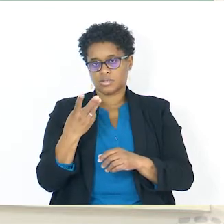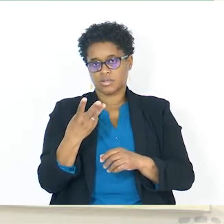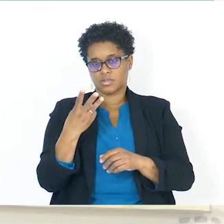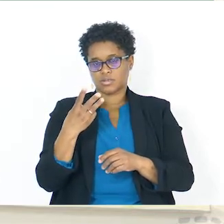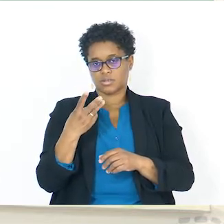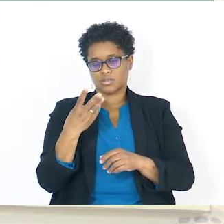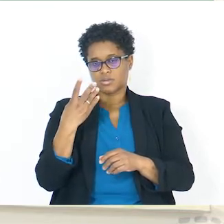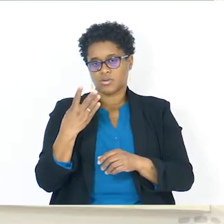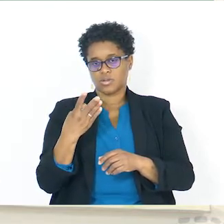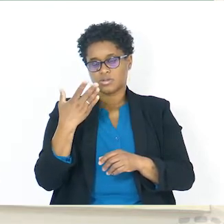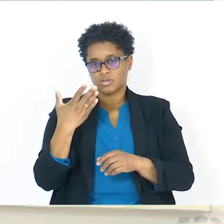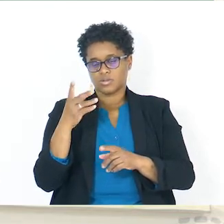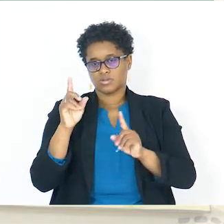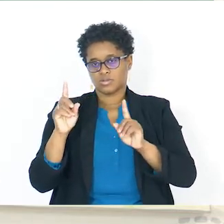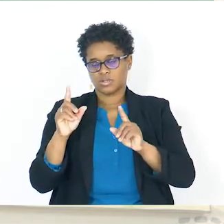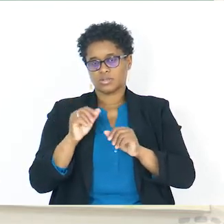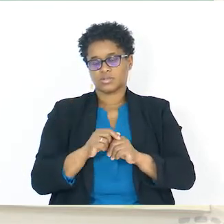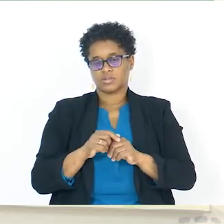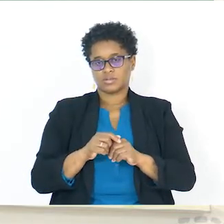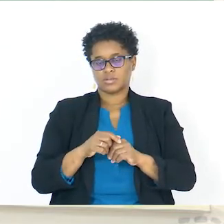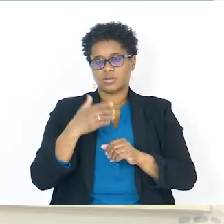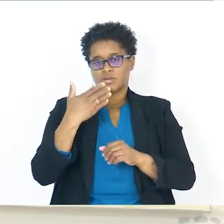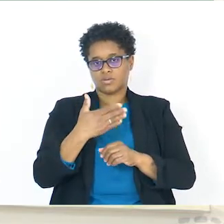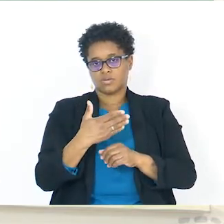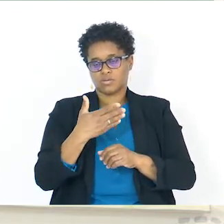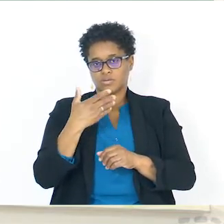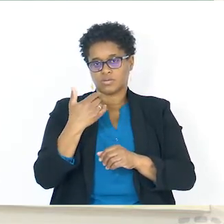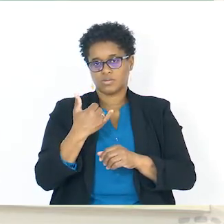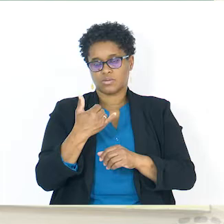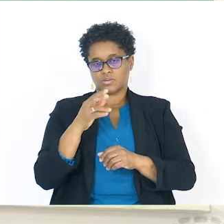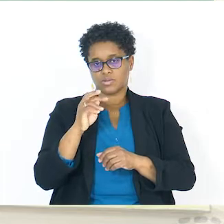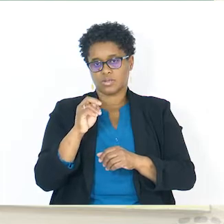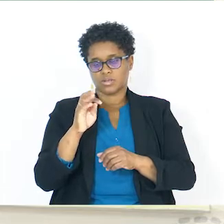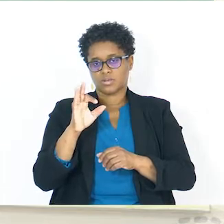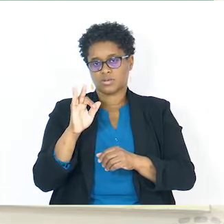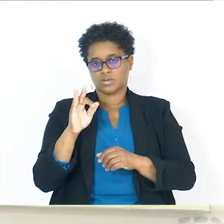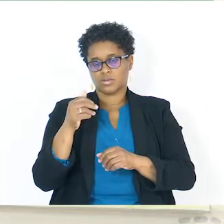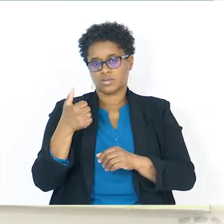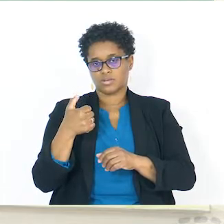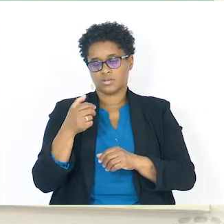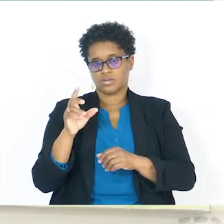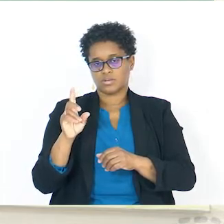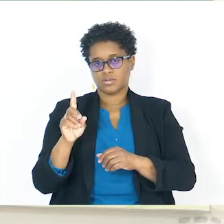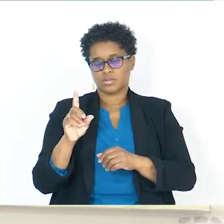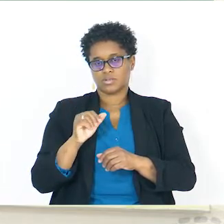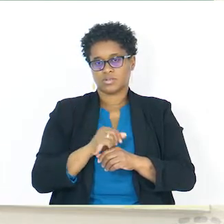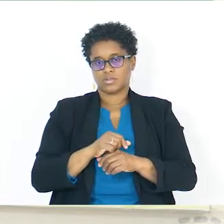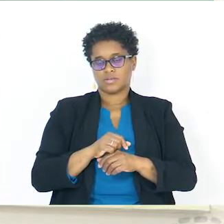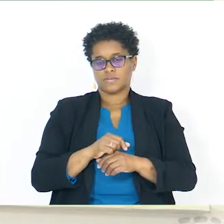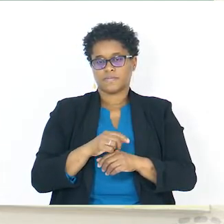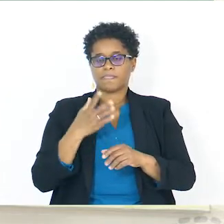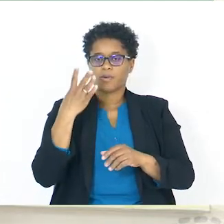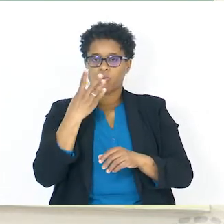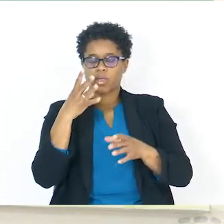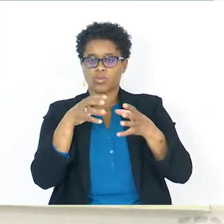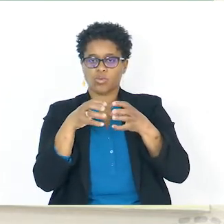1, 2, 3, 4, 5, 6. 1, 2, 3, 4, 5,